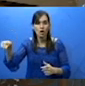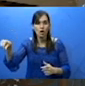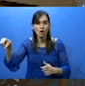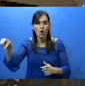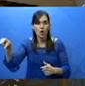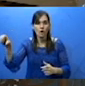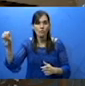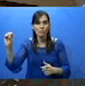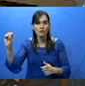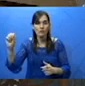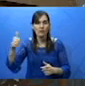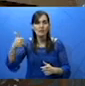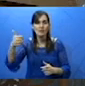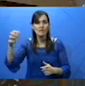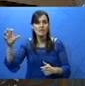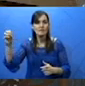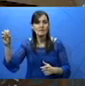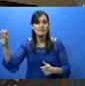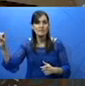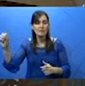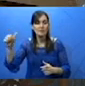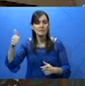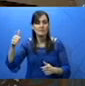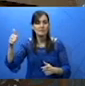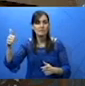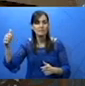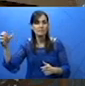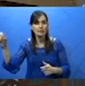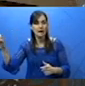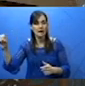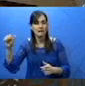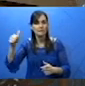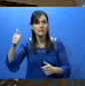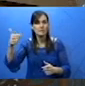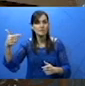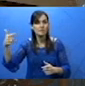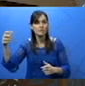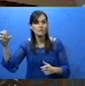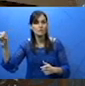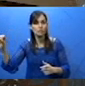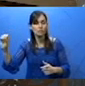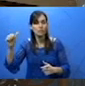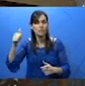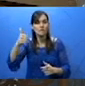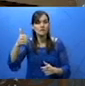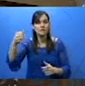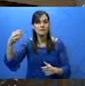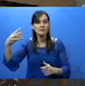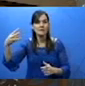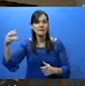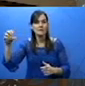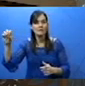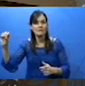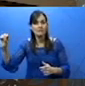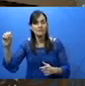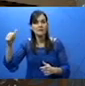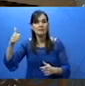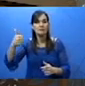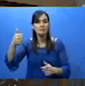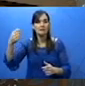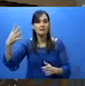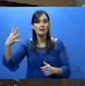90, 100, 110, 120, 130,